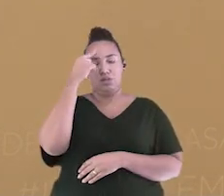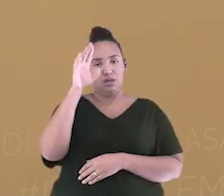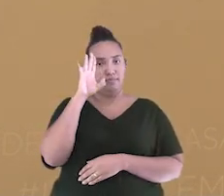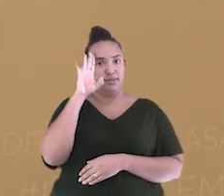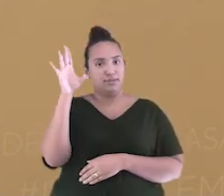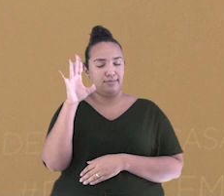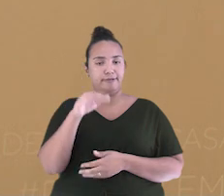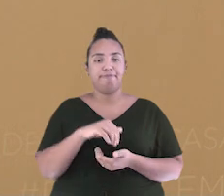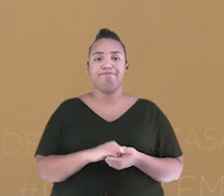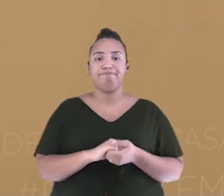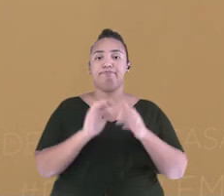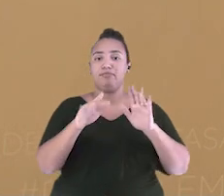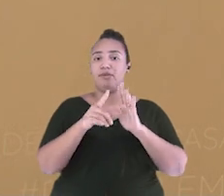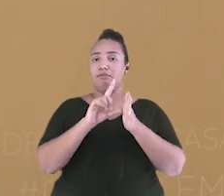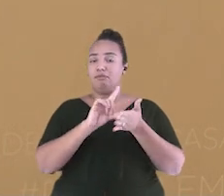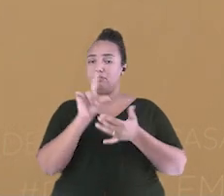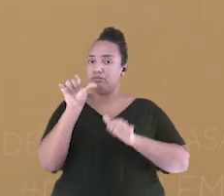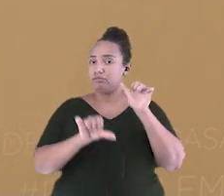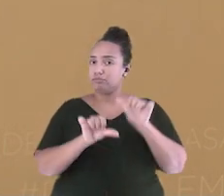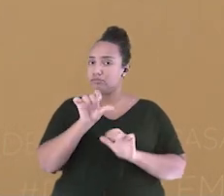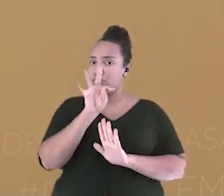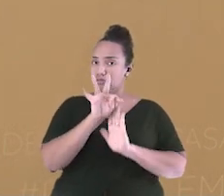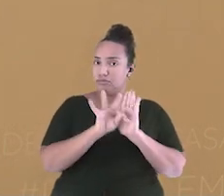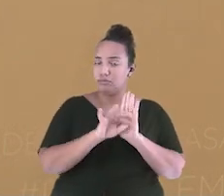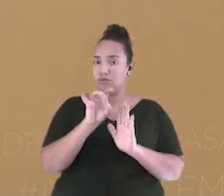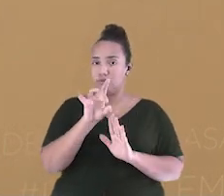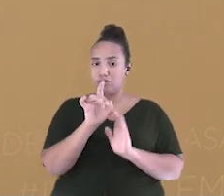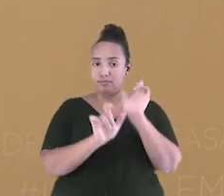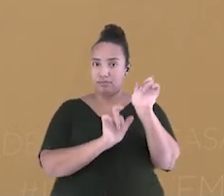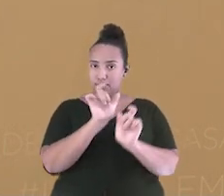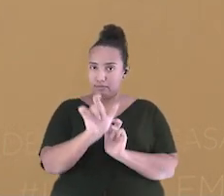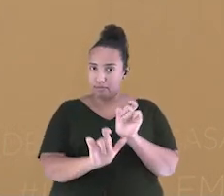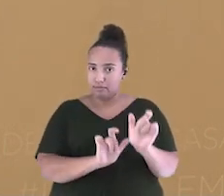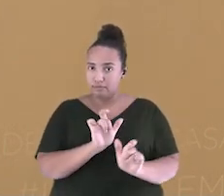ideia principal. Mas antes de analisarmos um texto somente